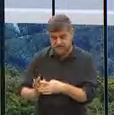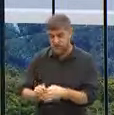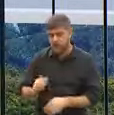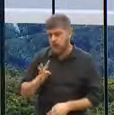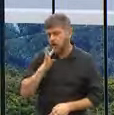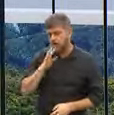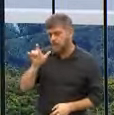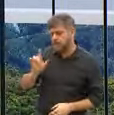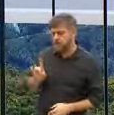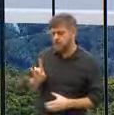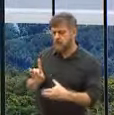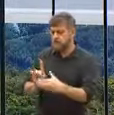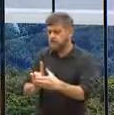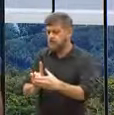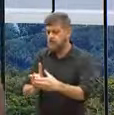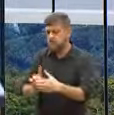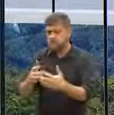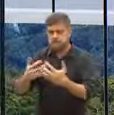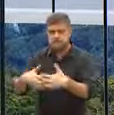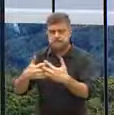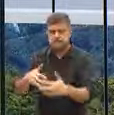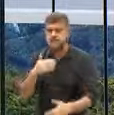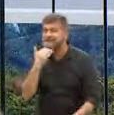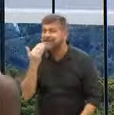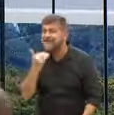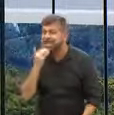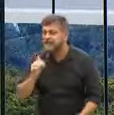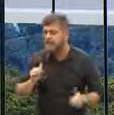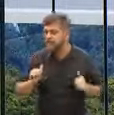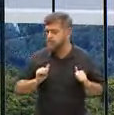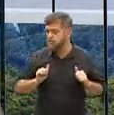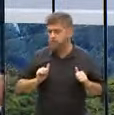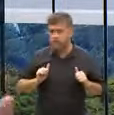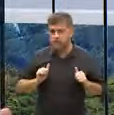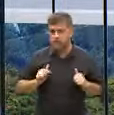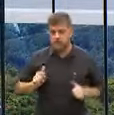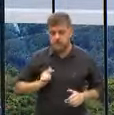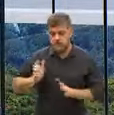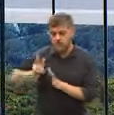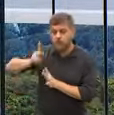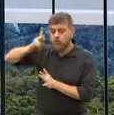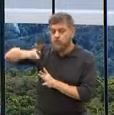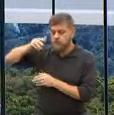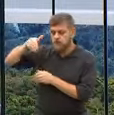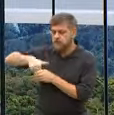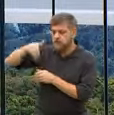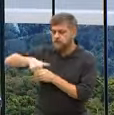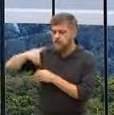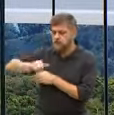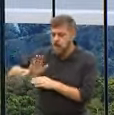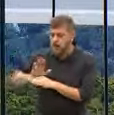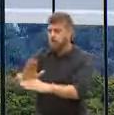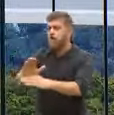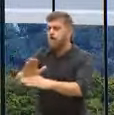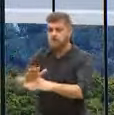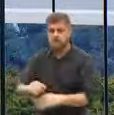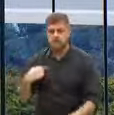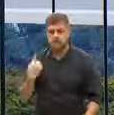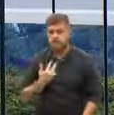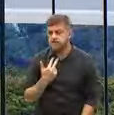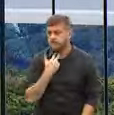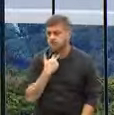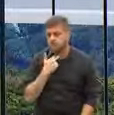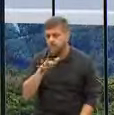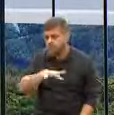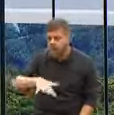Conselho Tutelar e não produziu nada, mas foi eleito por um partido político. E nós não podemos levar isso para